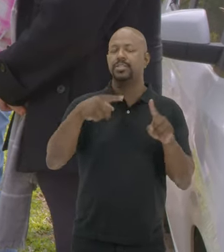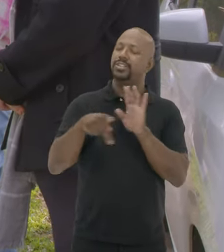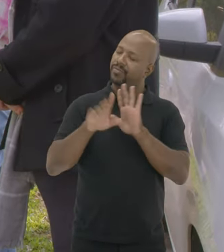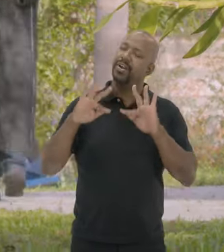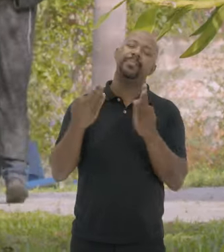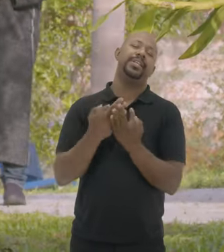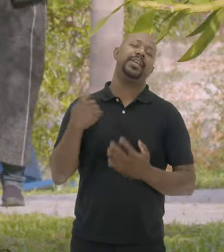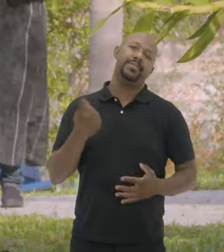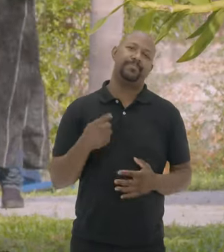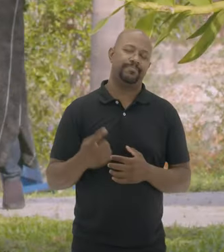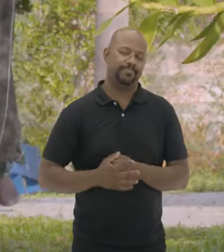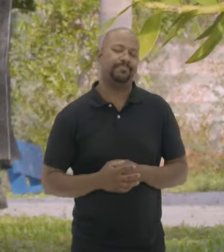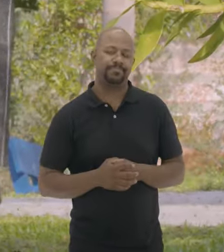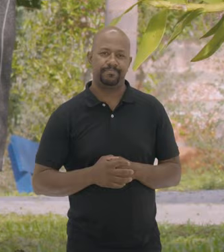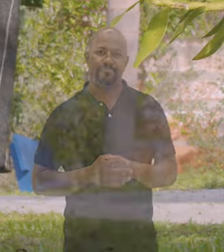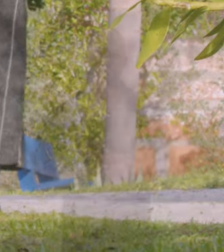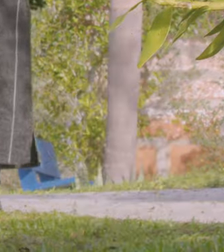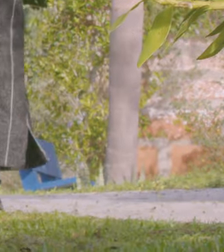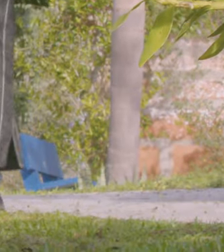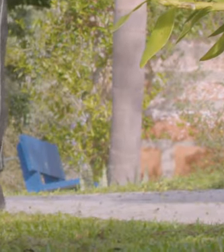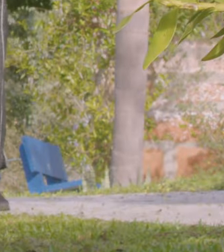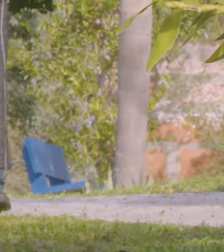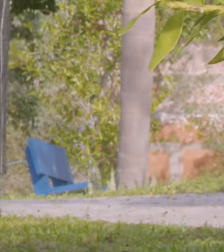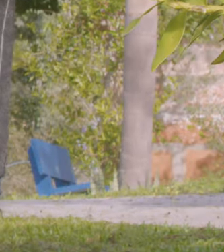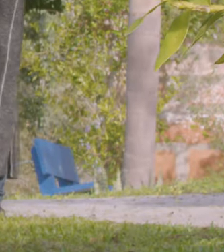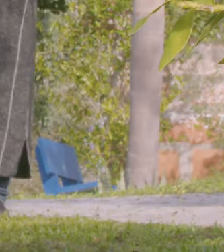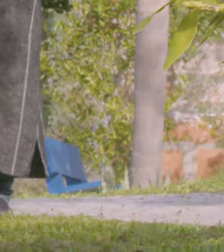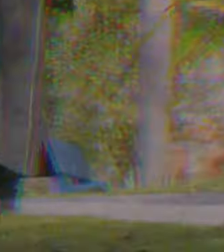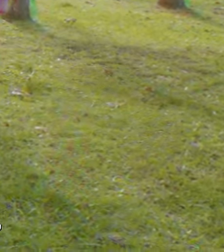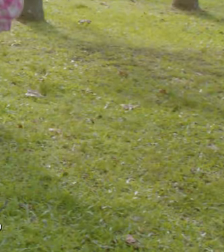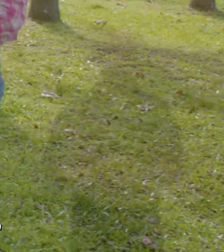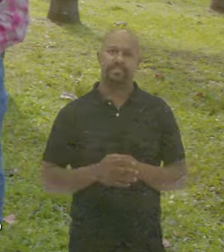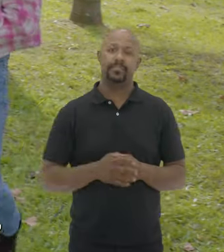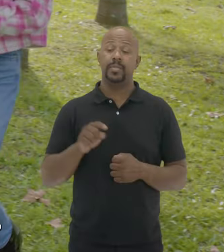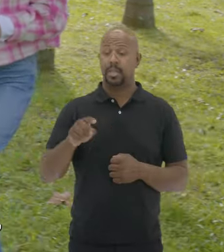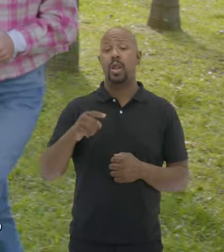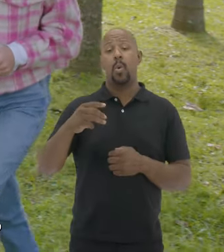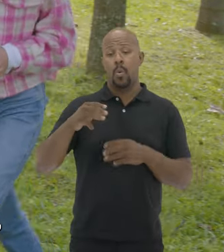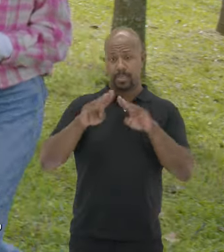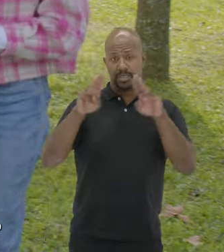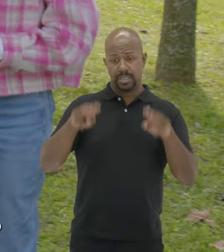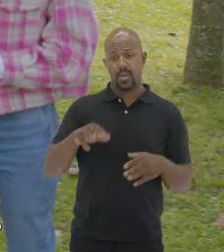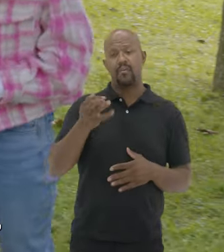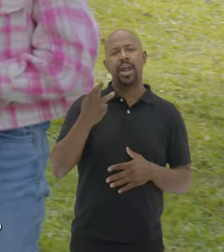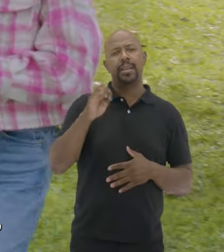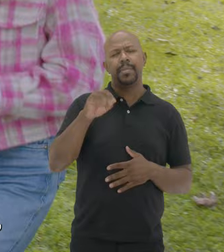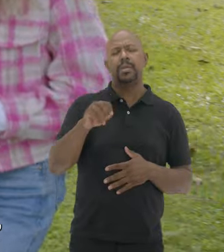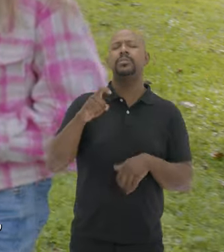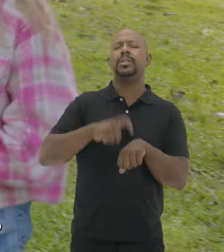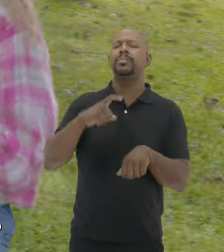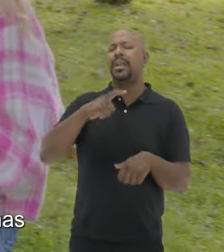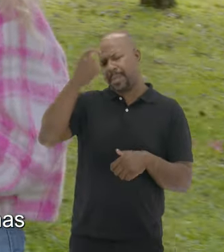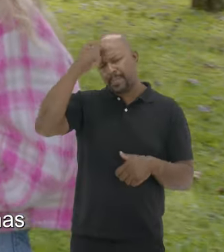família eles andam pelo local virou leva um terço nas mãos mas não fala para a câmera o museu fragmentos do tempo traz Memórias